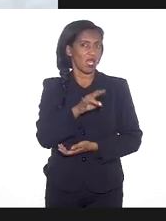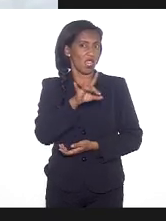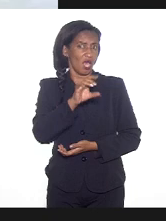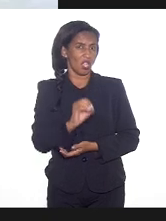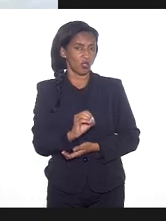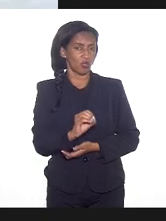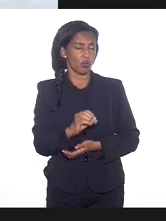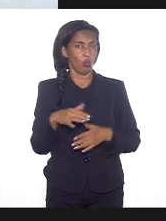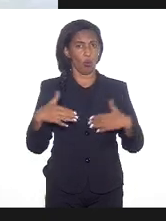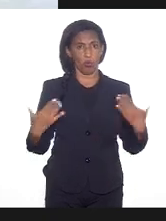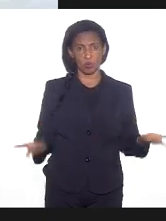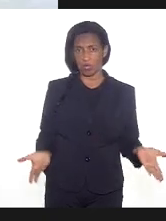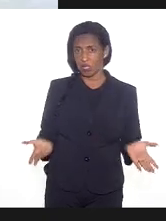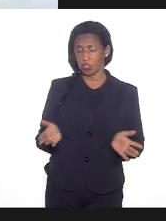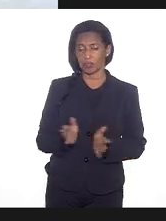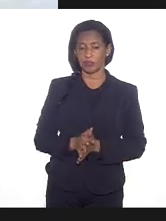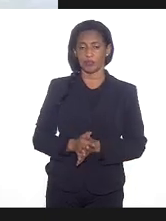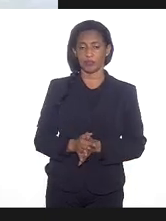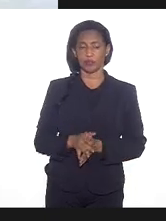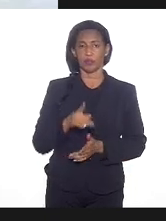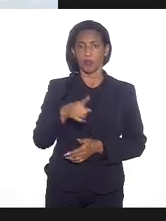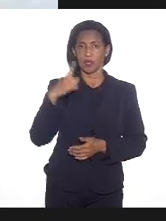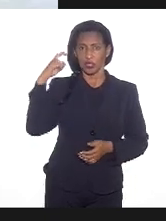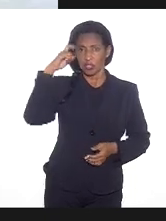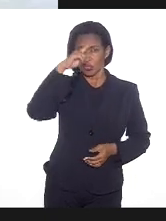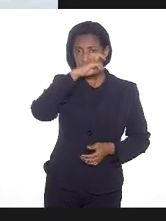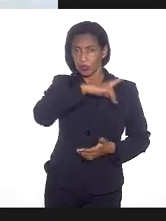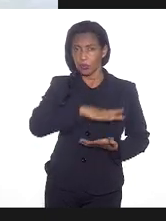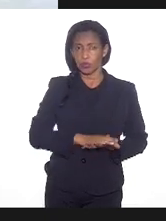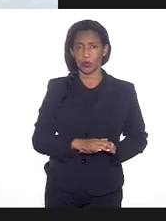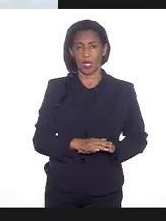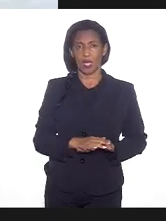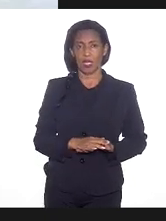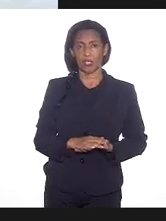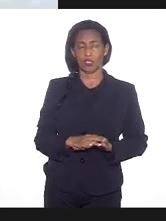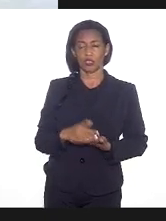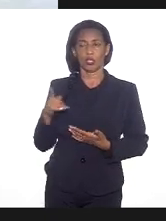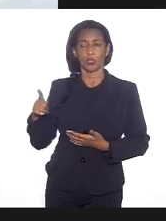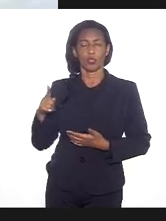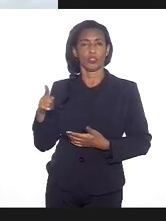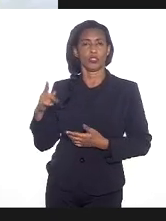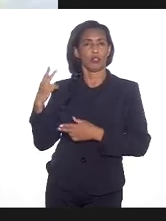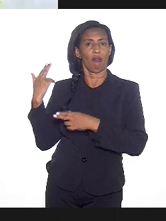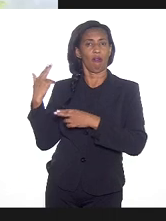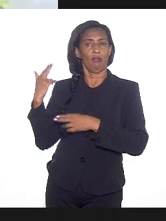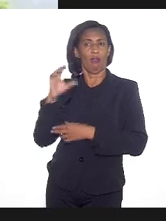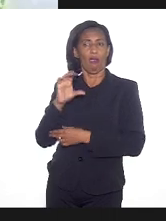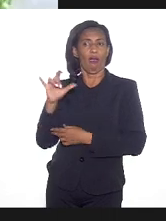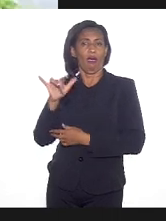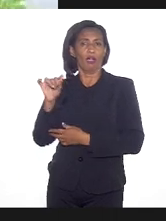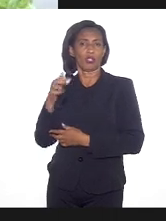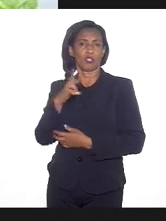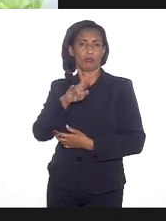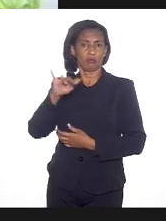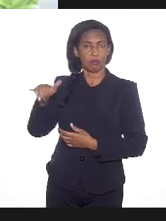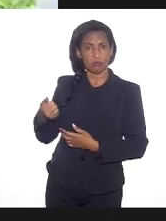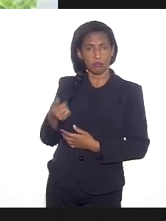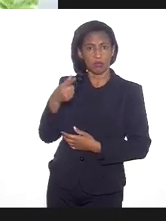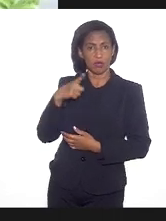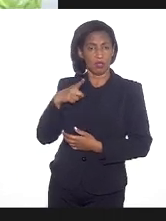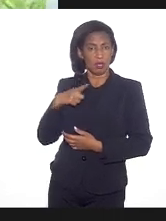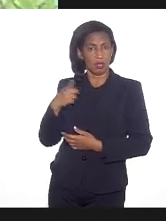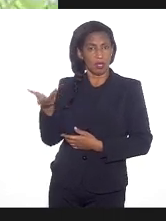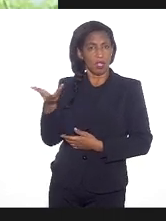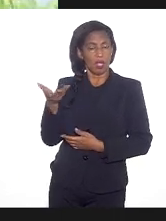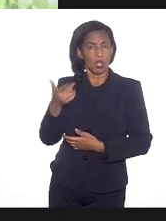seja, securitização, frente às dificuldades de caixa do Estado do Rio de Janeiro, na ocasião elaborando uma